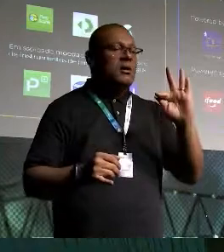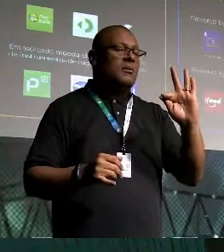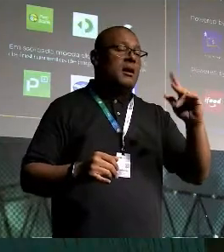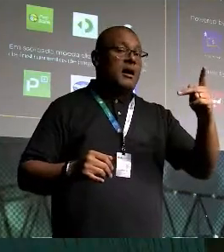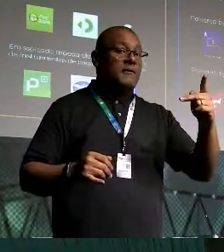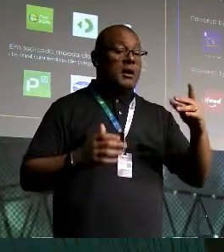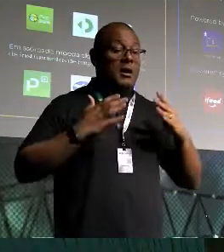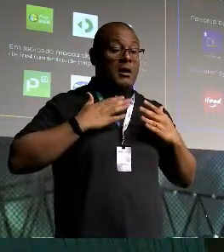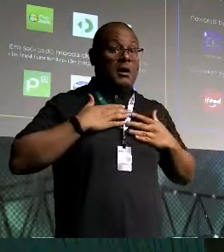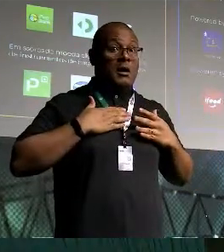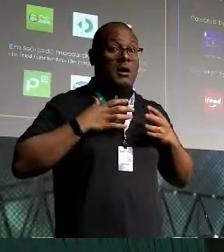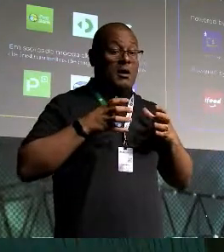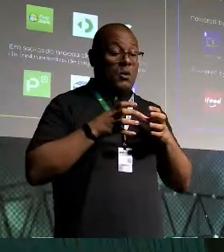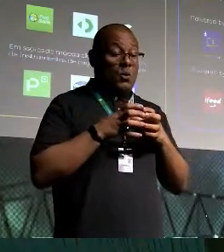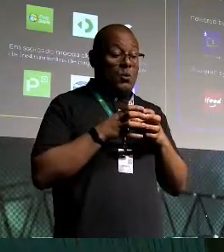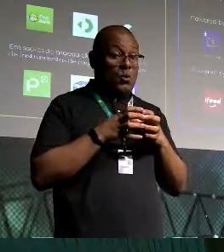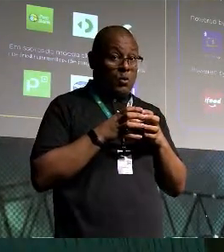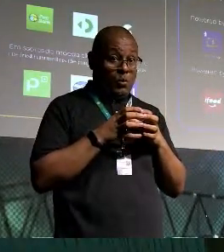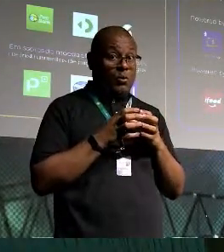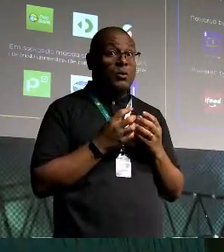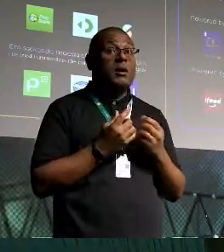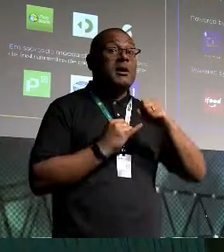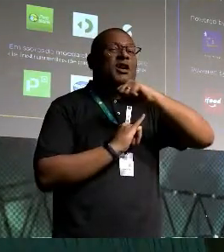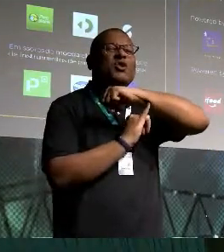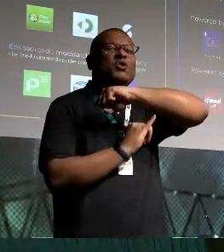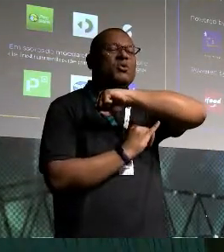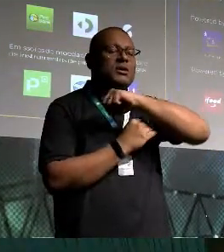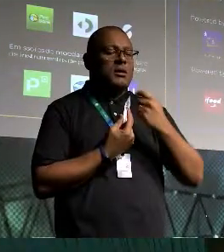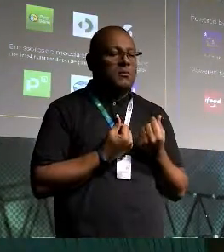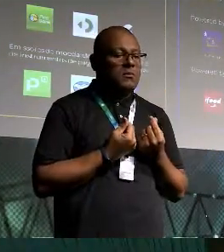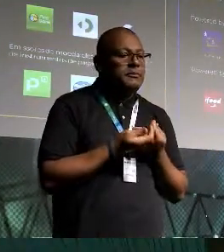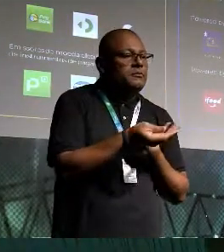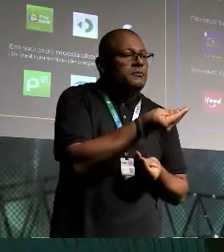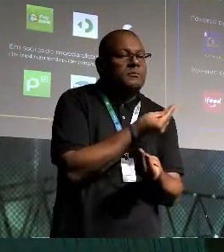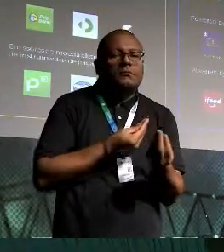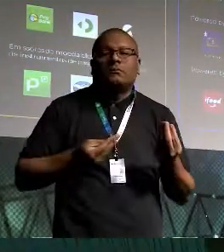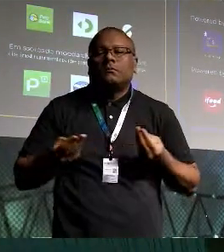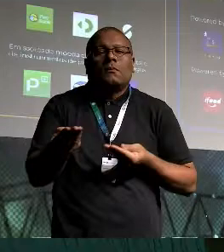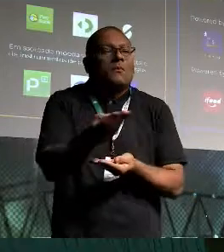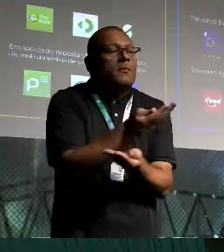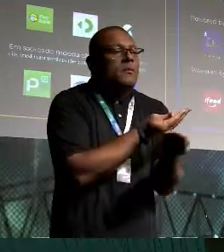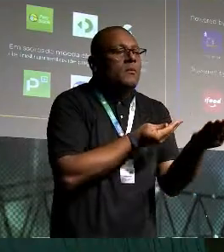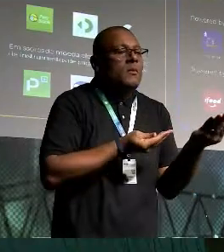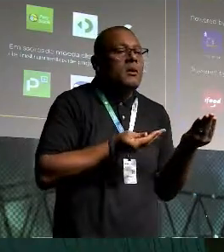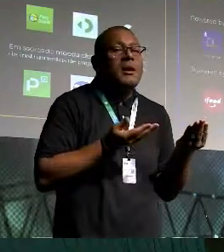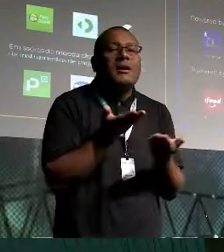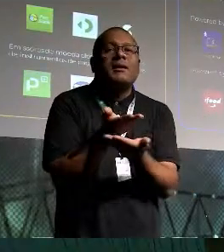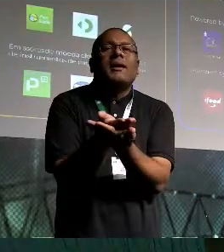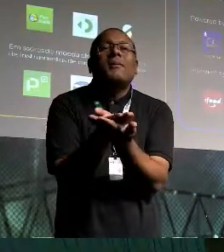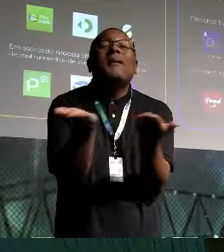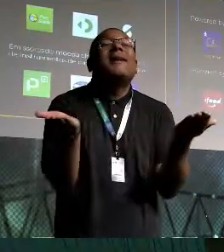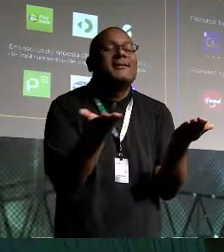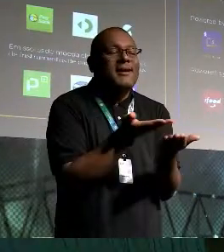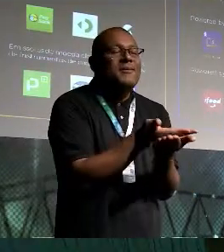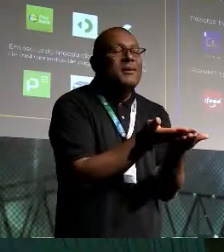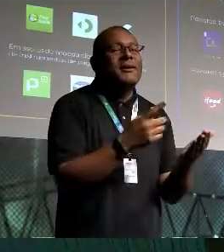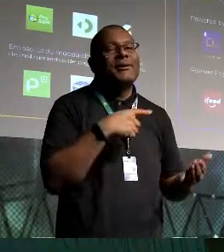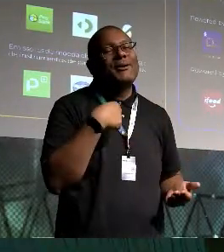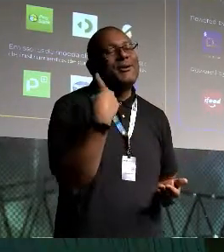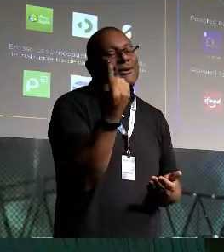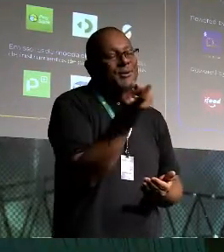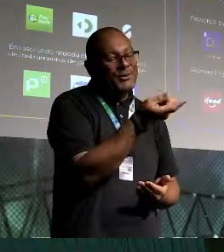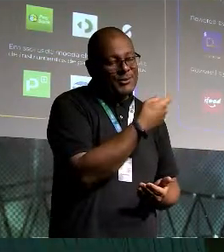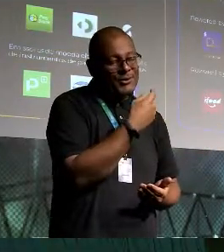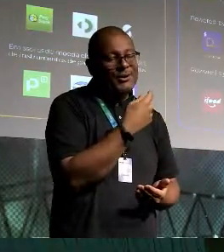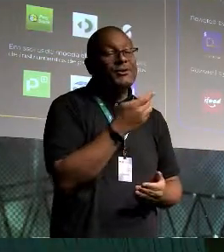concentração muito grande dessas instituições fazendo essa intermediação, Quem é penalizado no final somos nós,